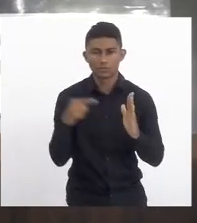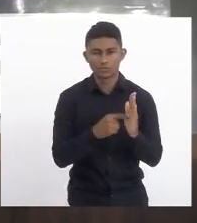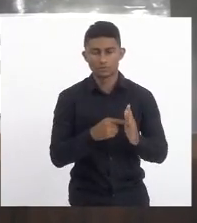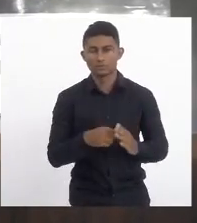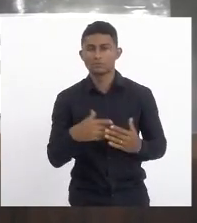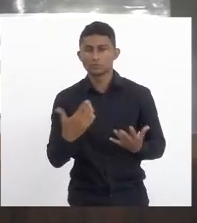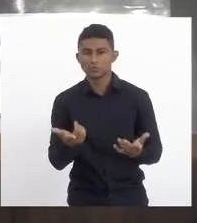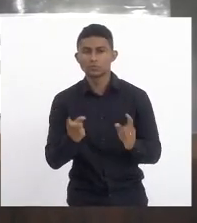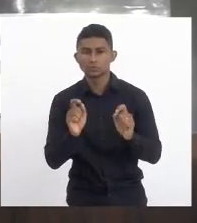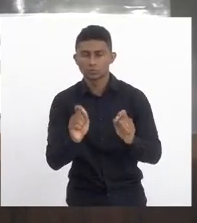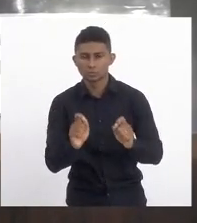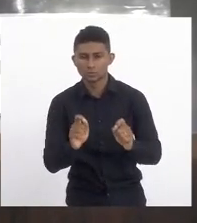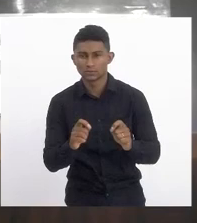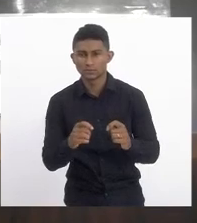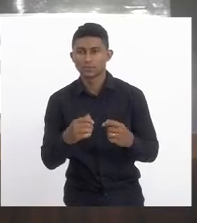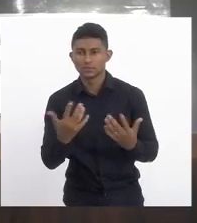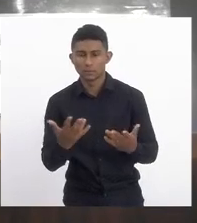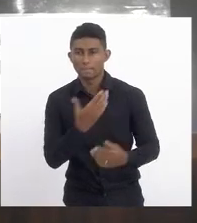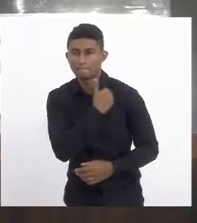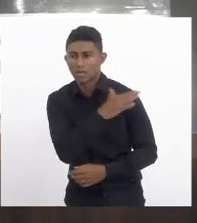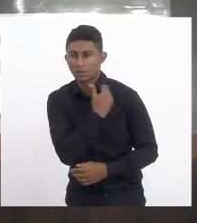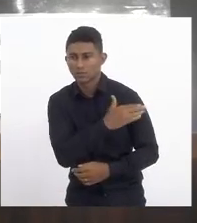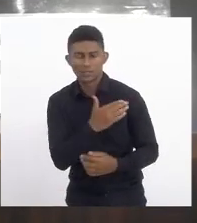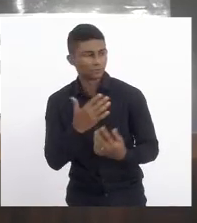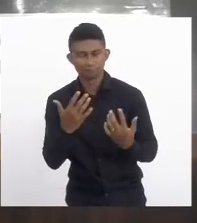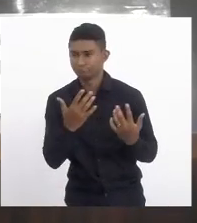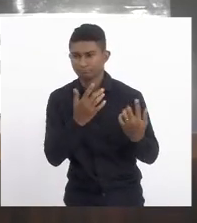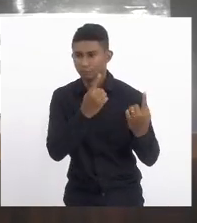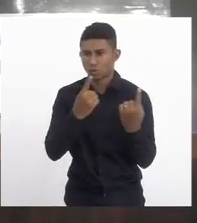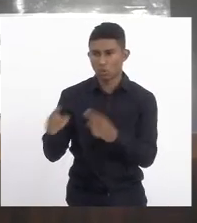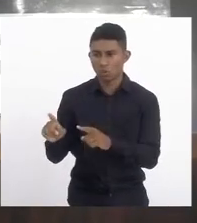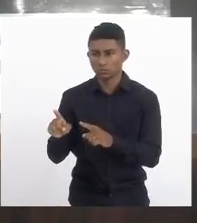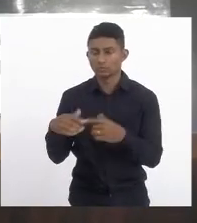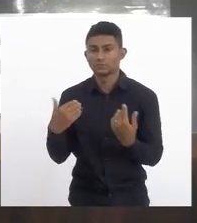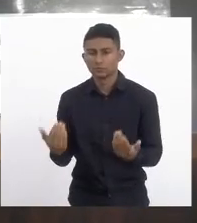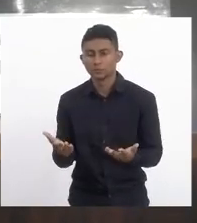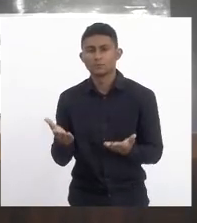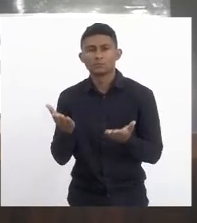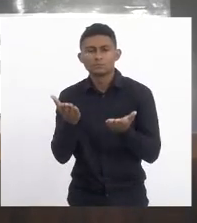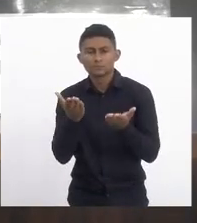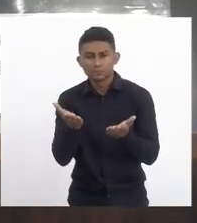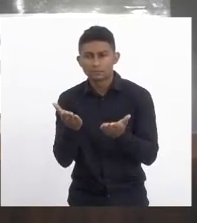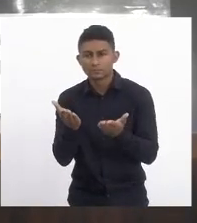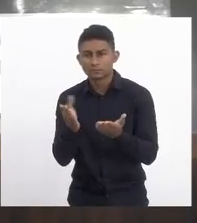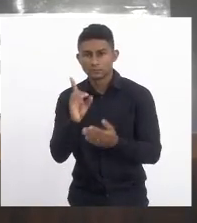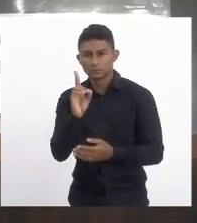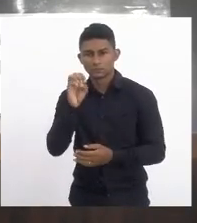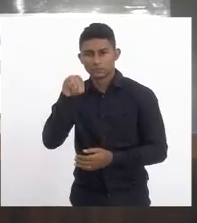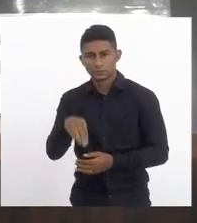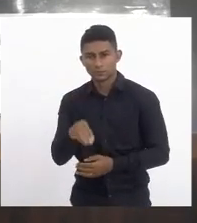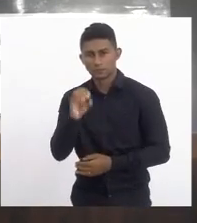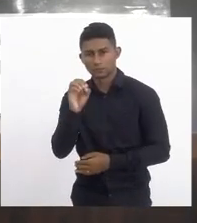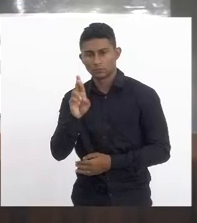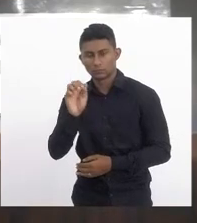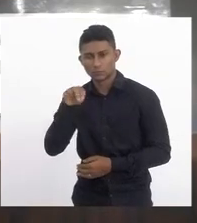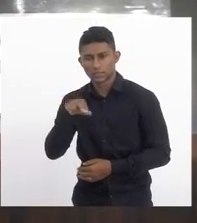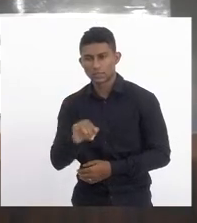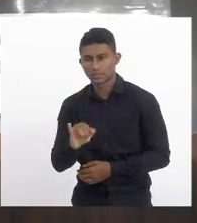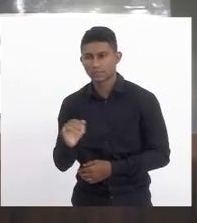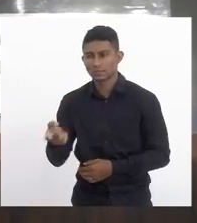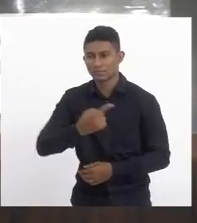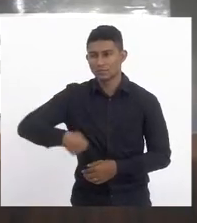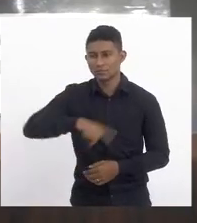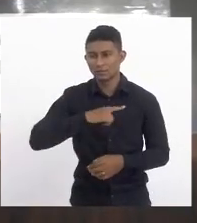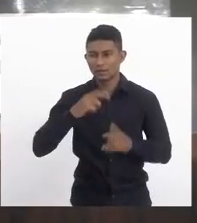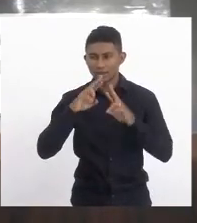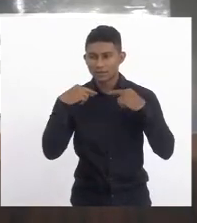um enfrentamento ao preconceito religioso. Dom Orani, nós fizemos essa